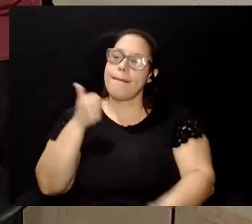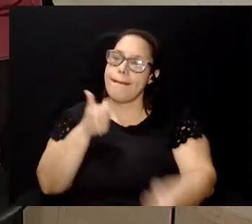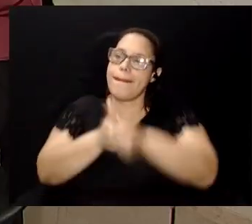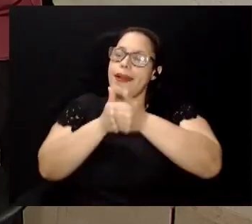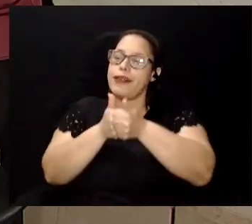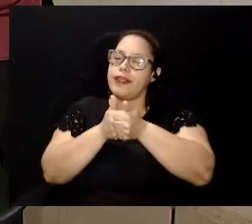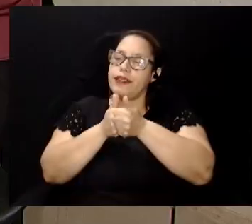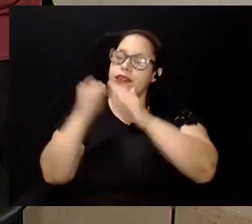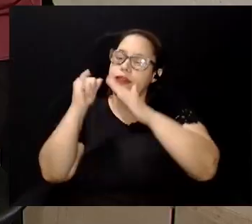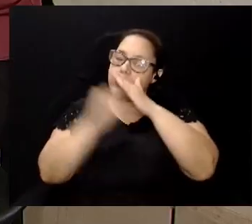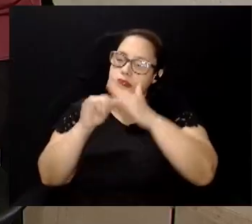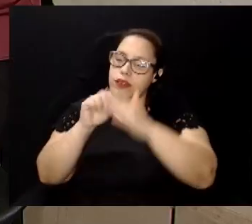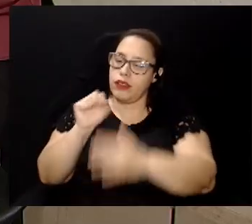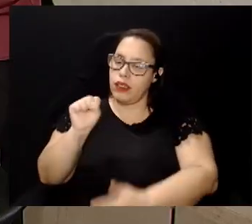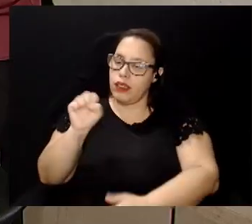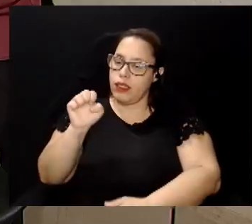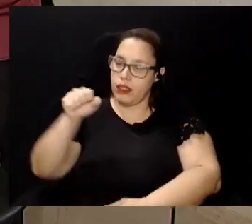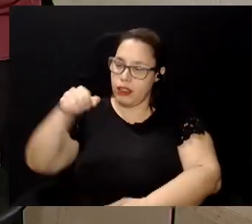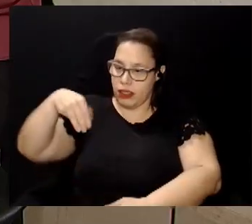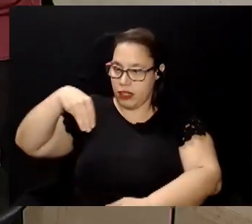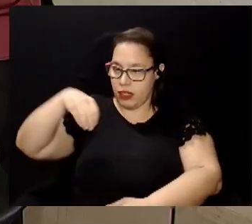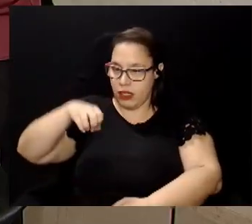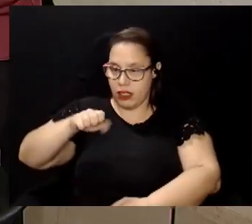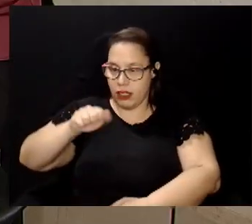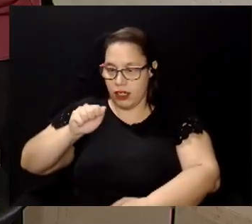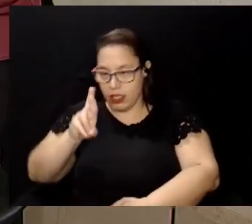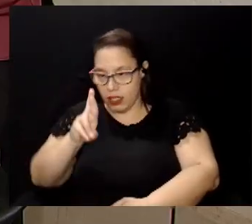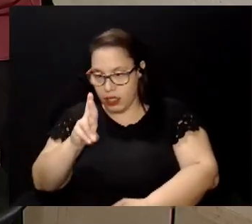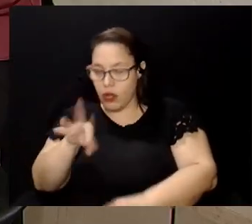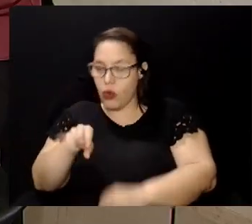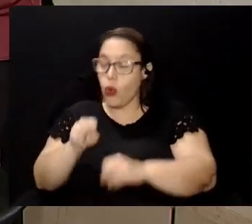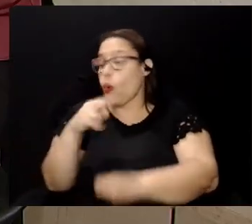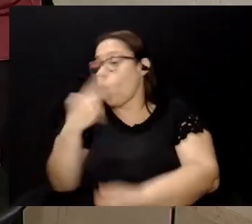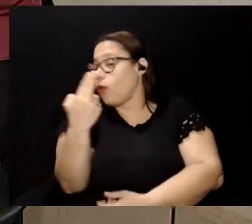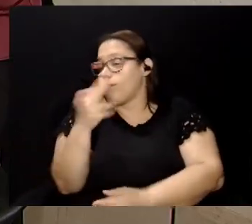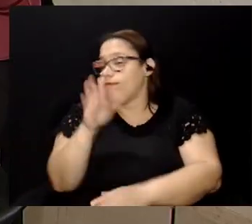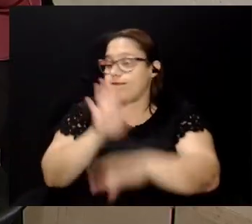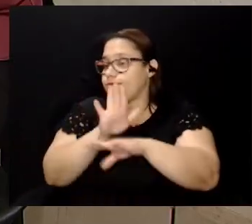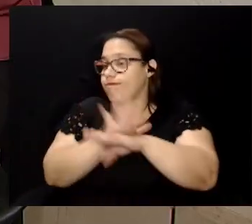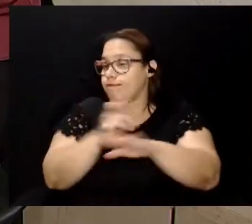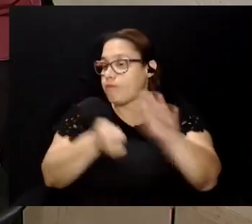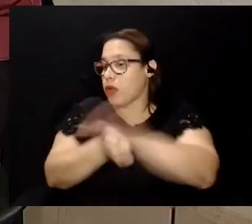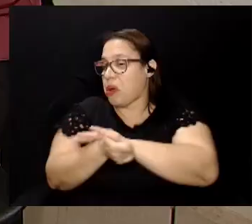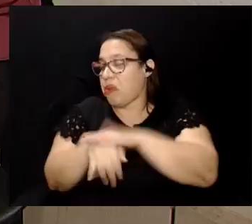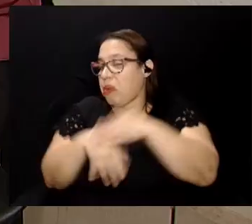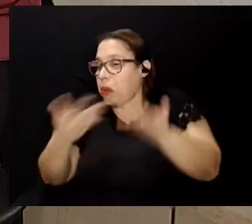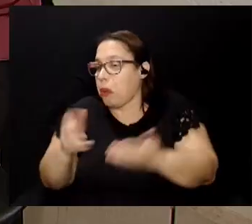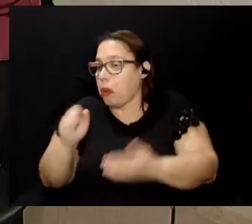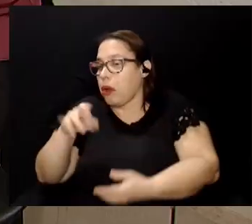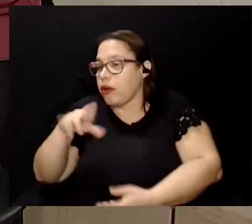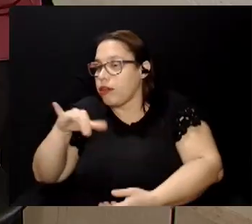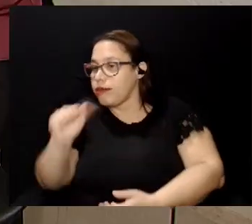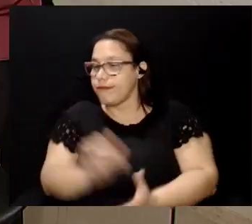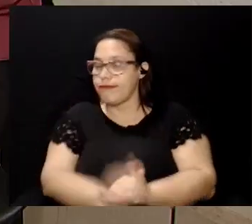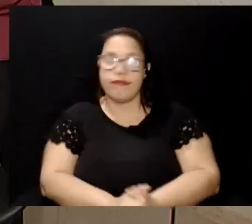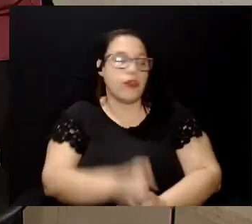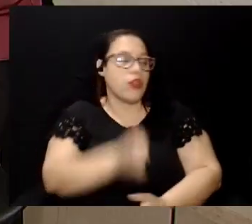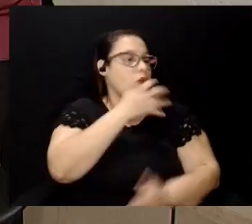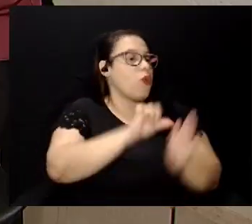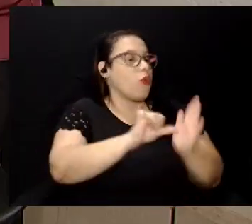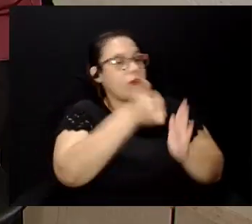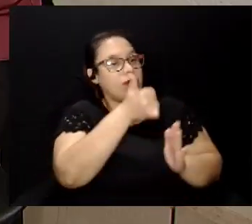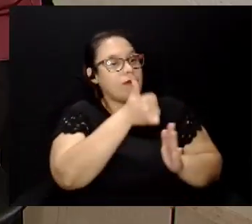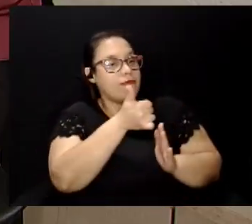querem conhecer de perto o espaço, conhecer o Instituto Semear ou até mesmo ajudar de alguma forma,